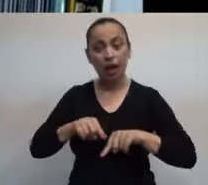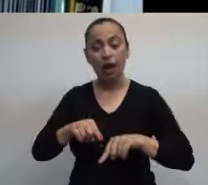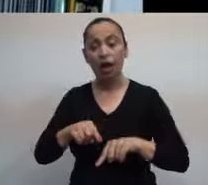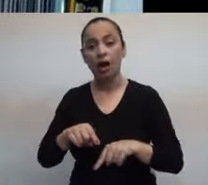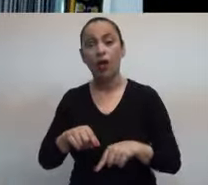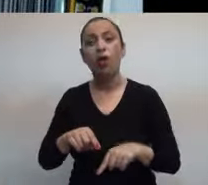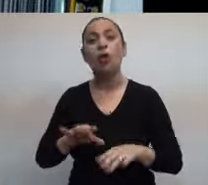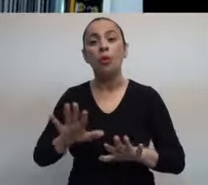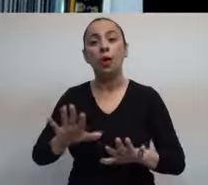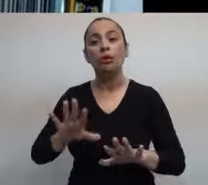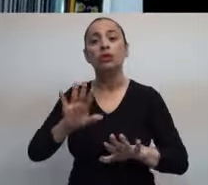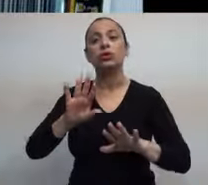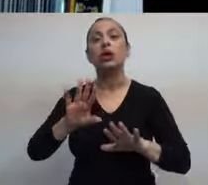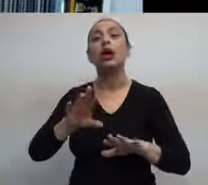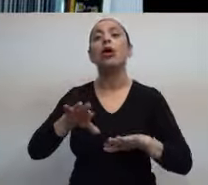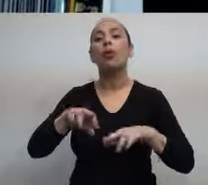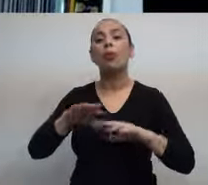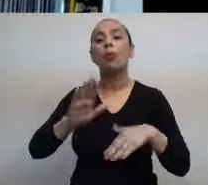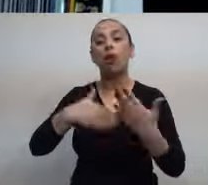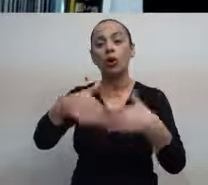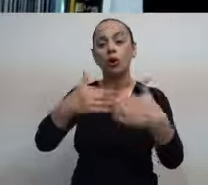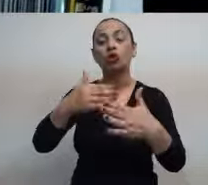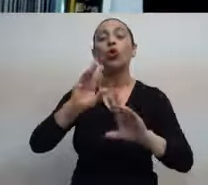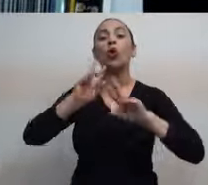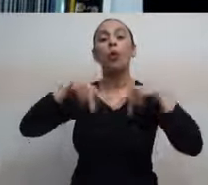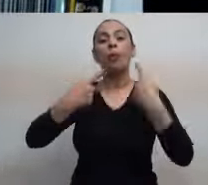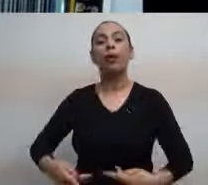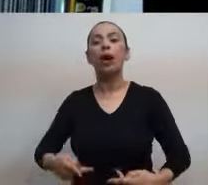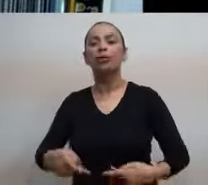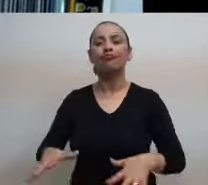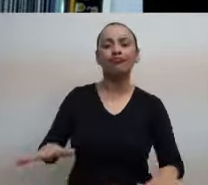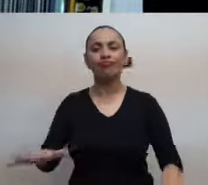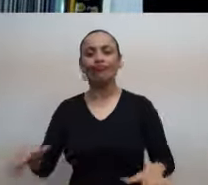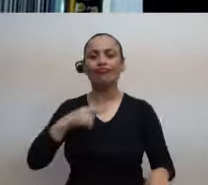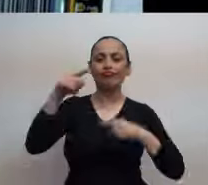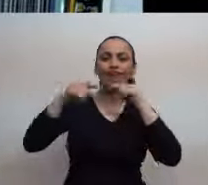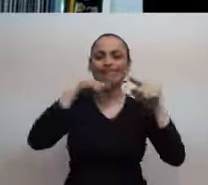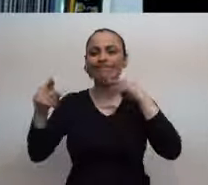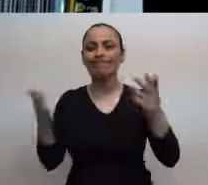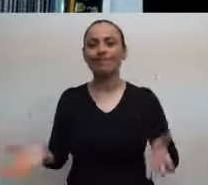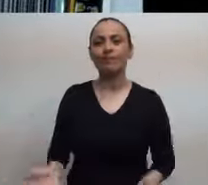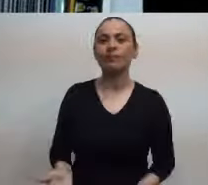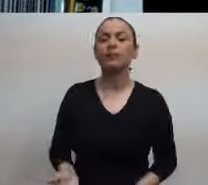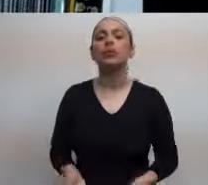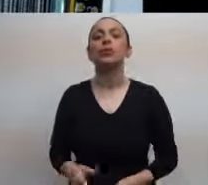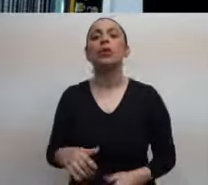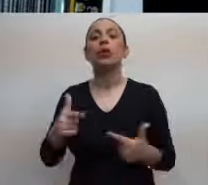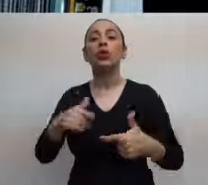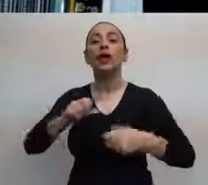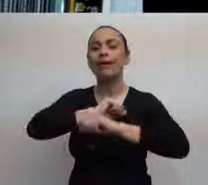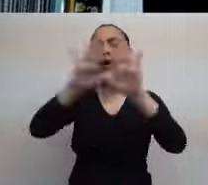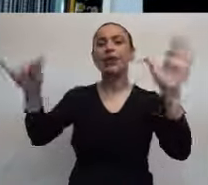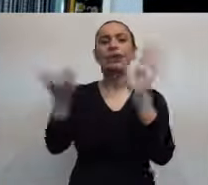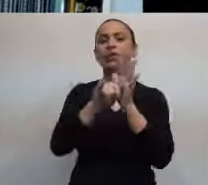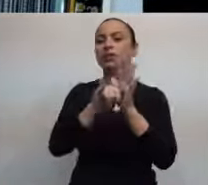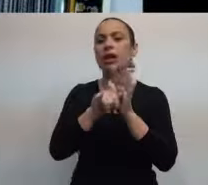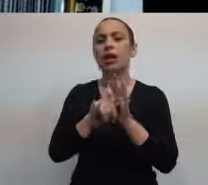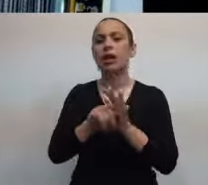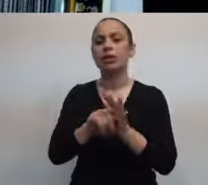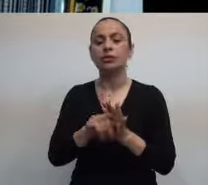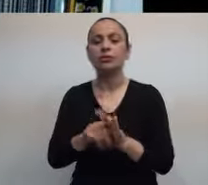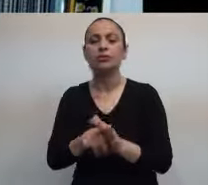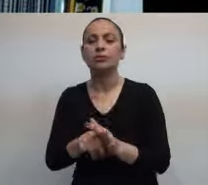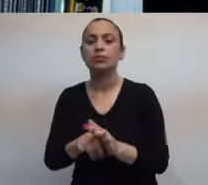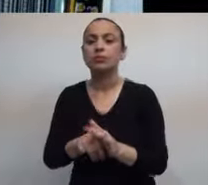o humano patina. Sociedade de consumo não aclara identidades, não desmascara